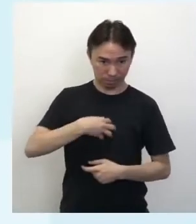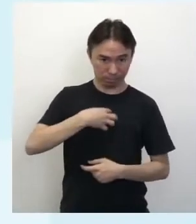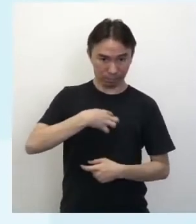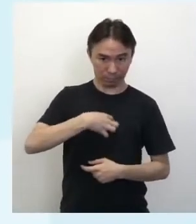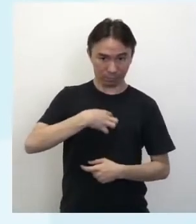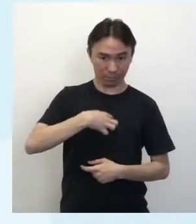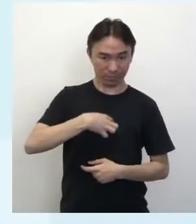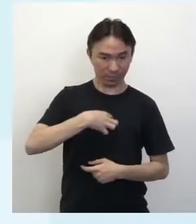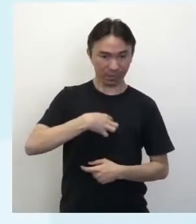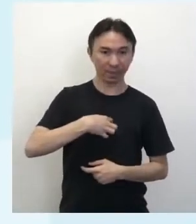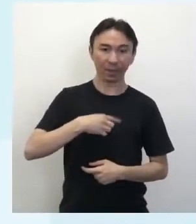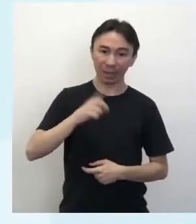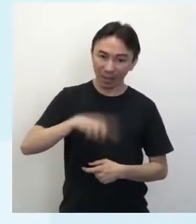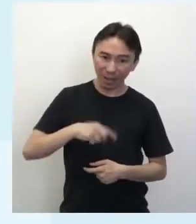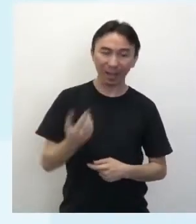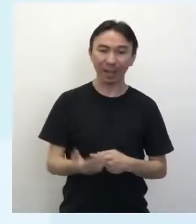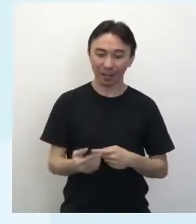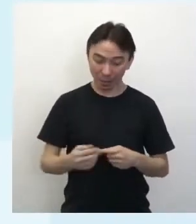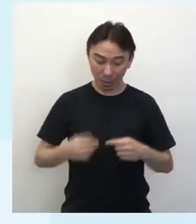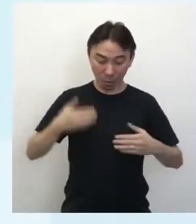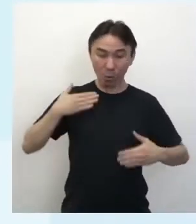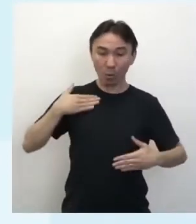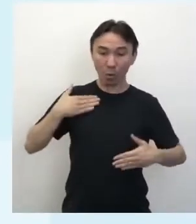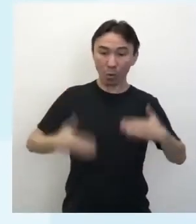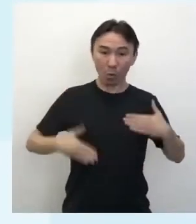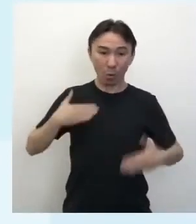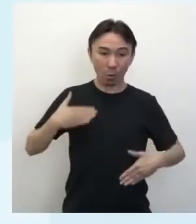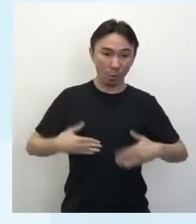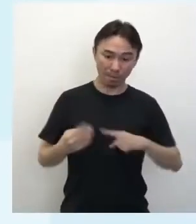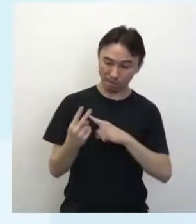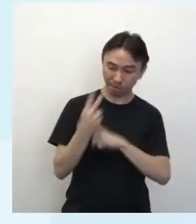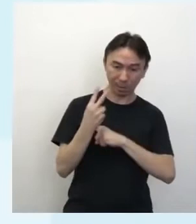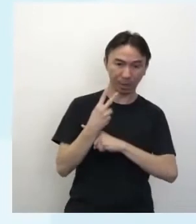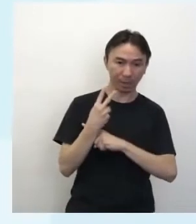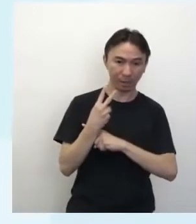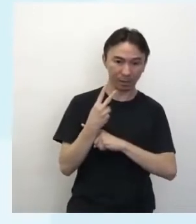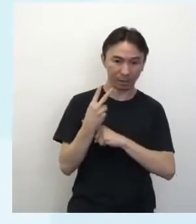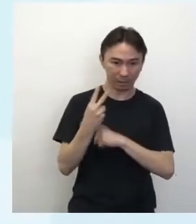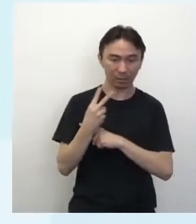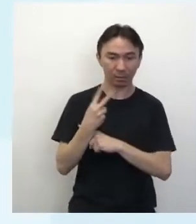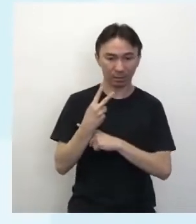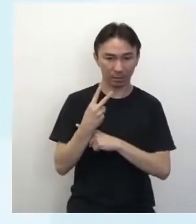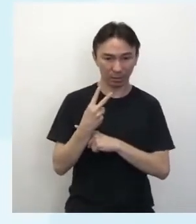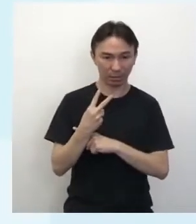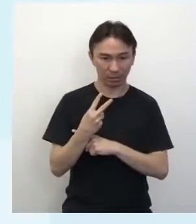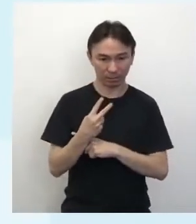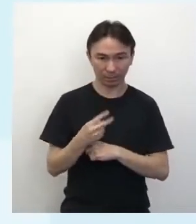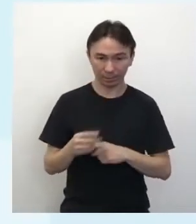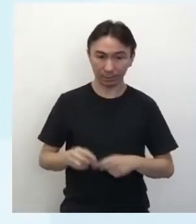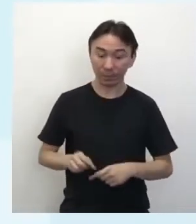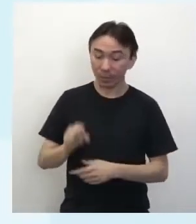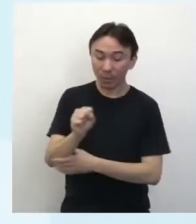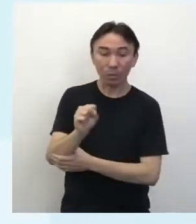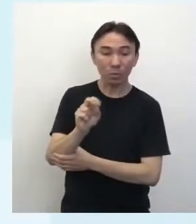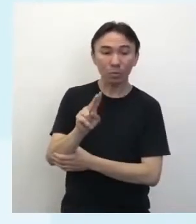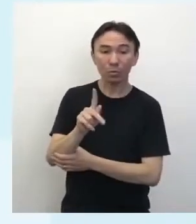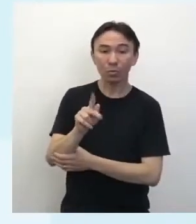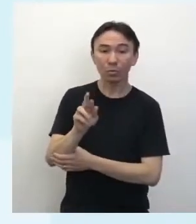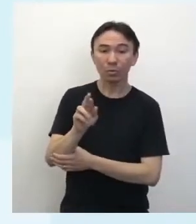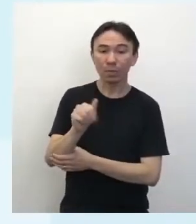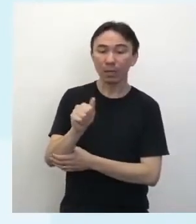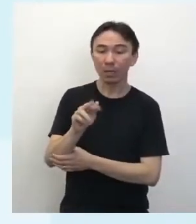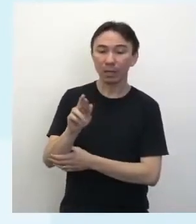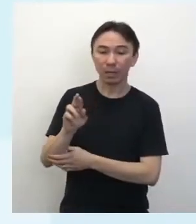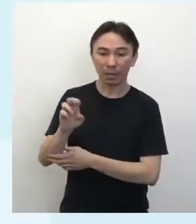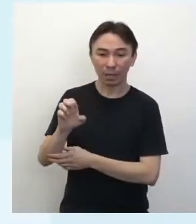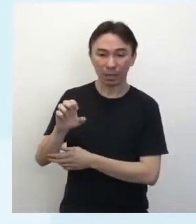dos responsáveis, né, por produzir aí algumas células da defesa do corpo, entre outras coisas. A suprarrenal vai produzir, por exemplo, adrenalina,